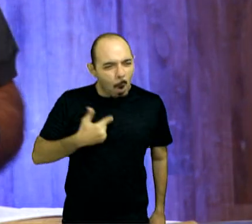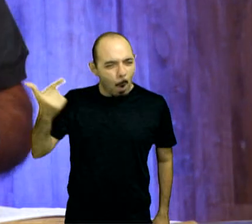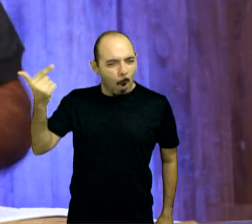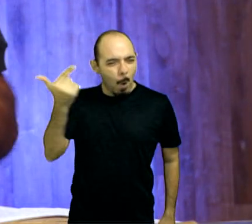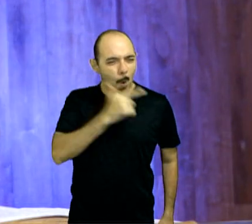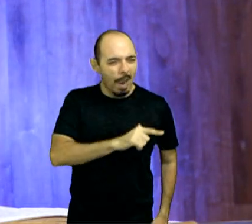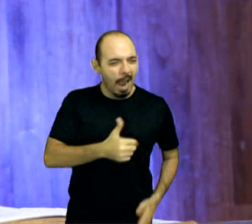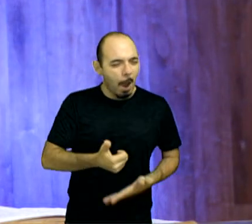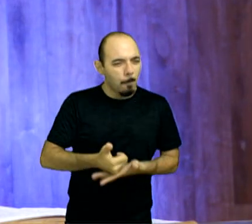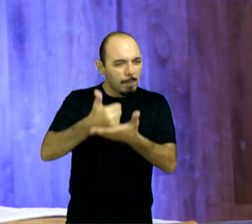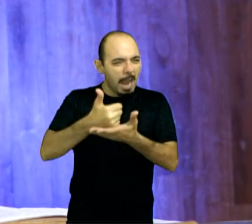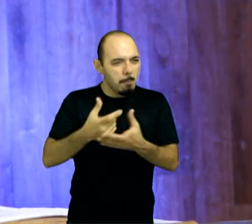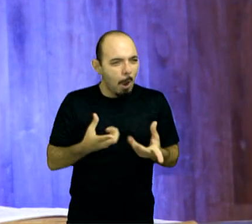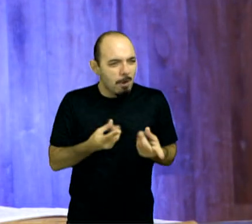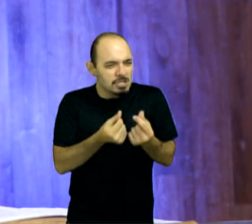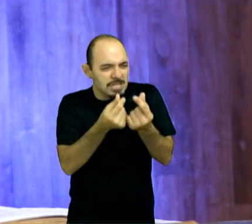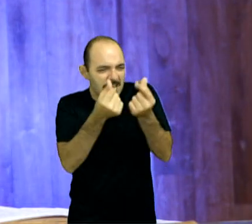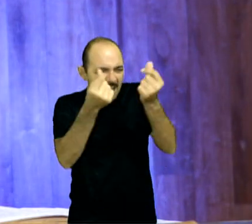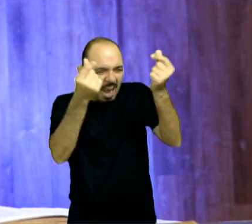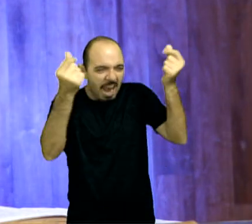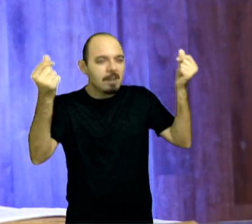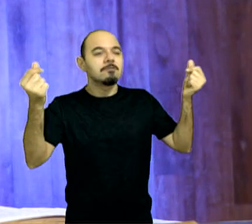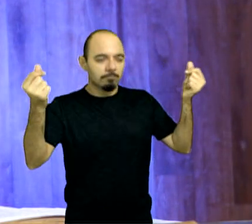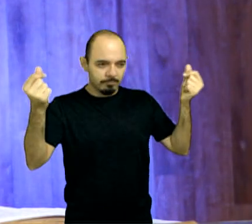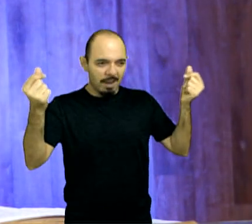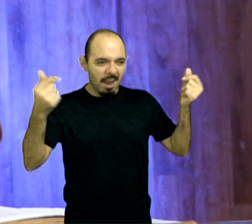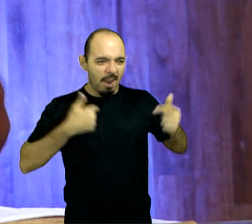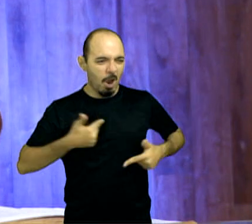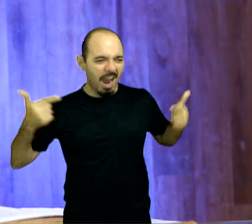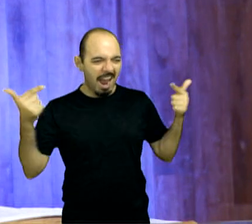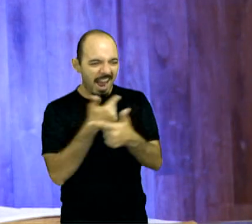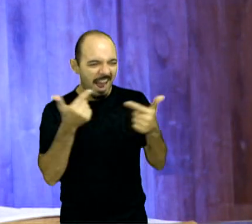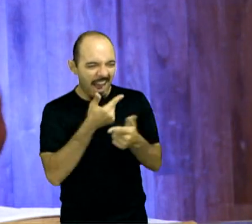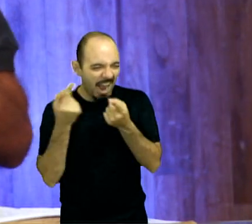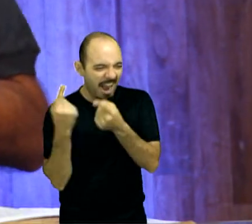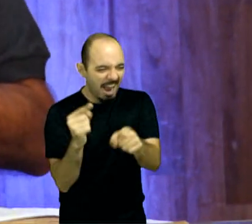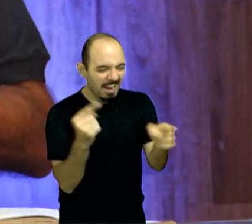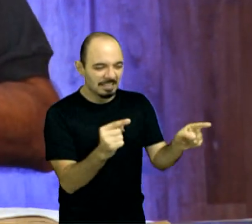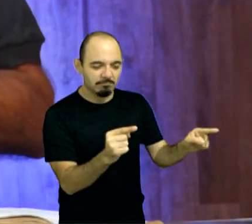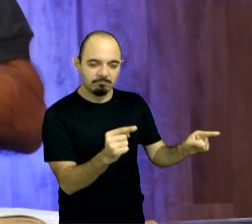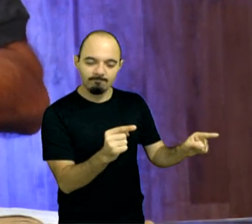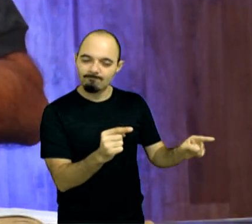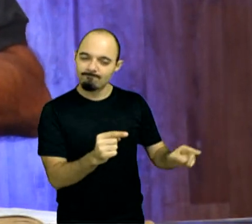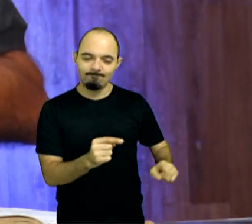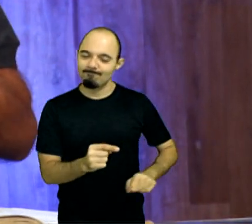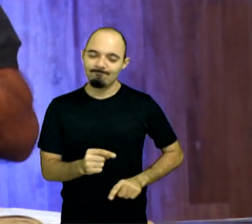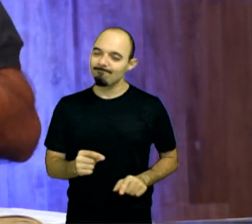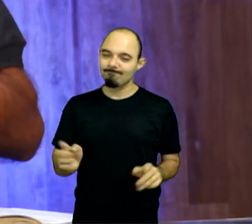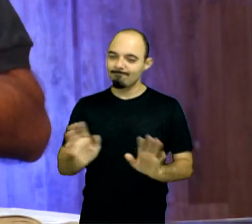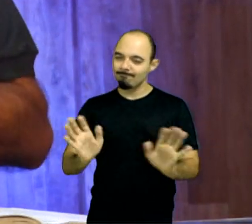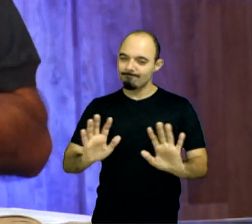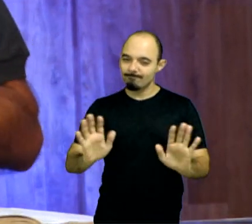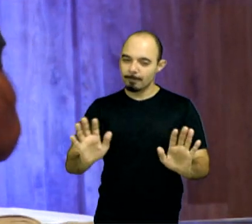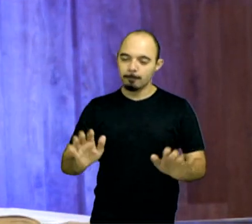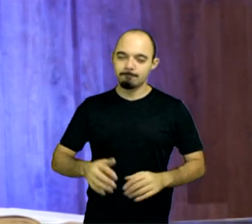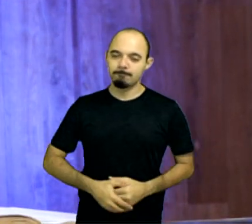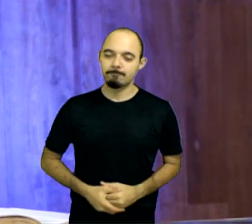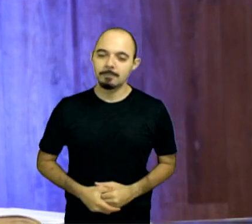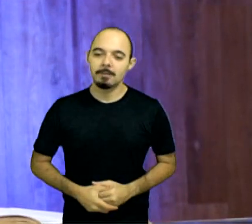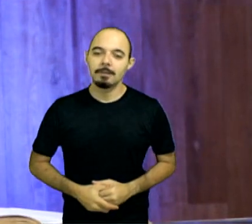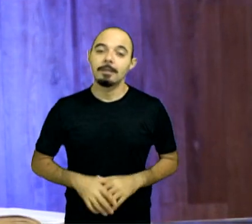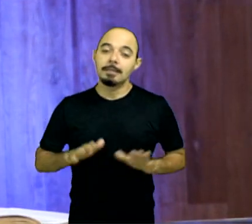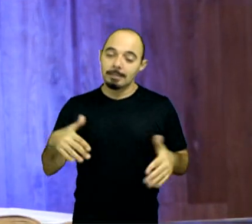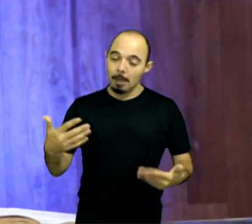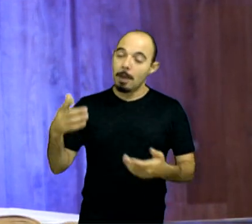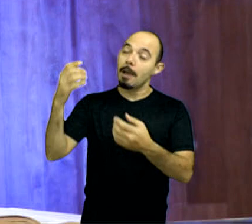Eu sempre penso, e eu falo para vocês, né, que existem muitas bênçãos que estão paradas na nossa vida, que